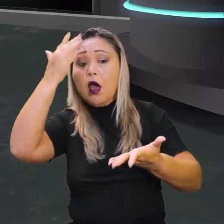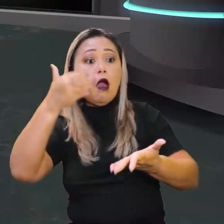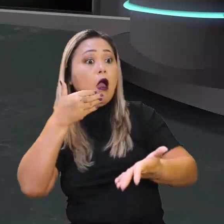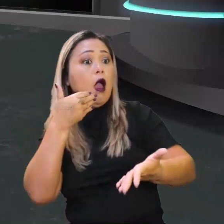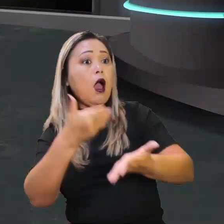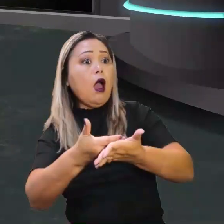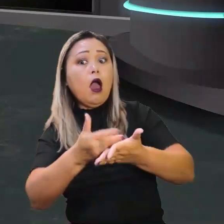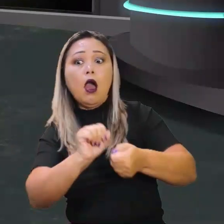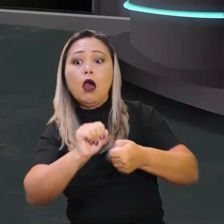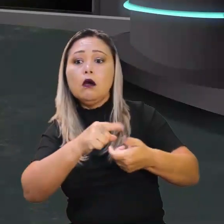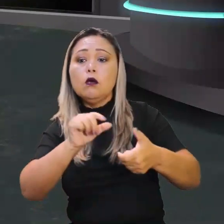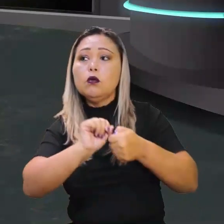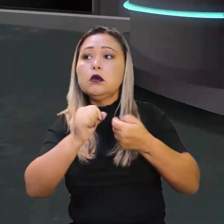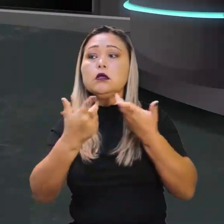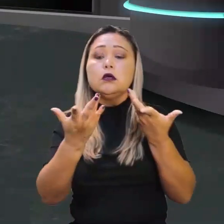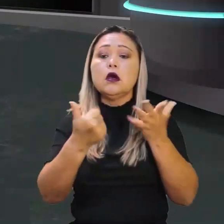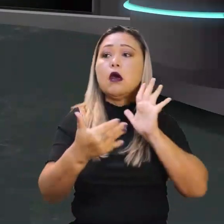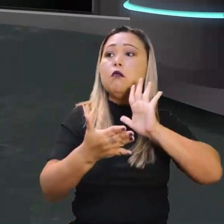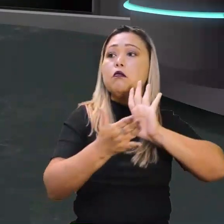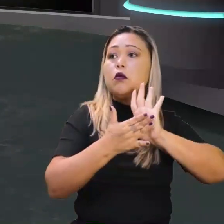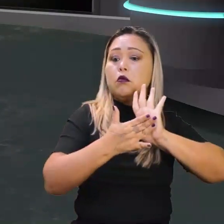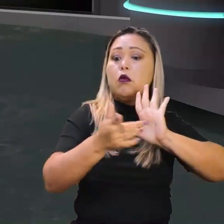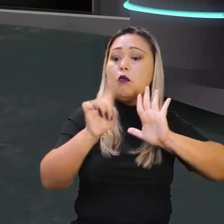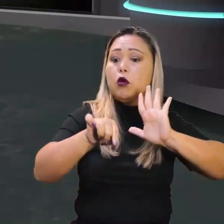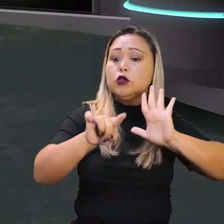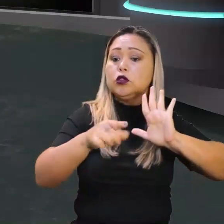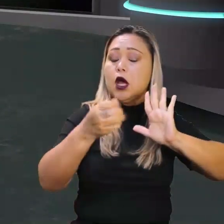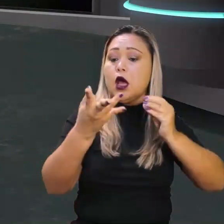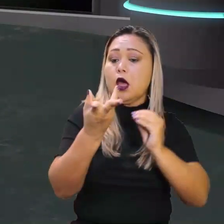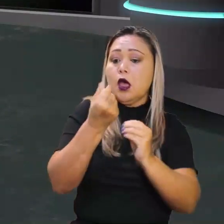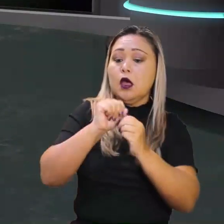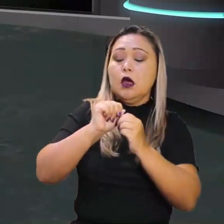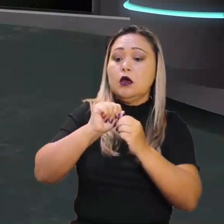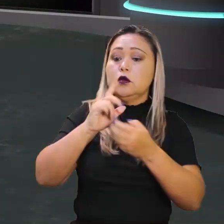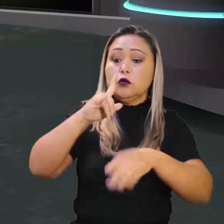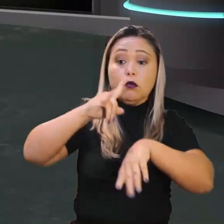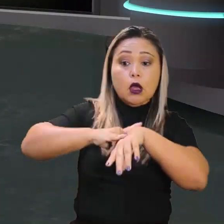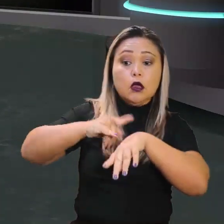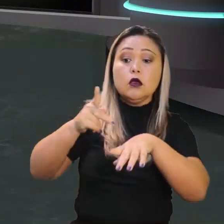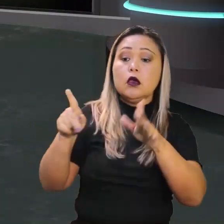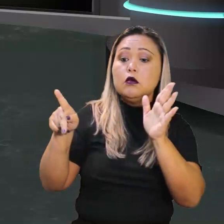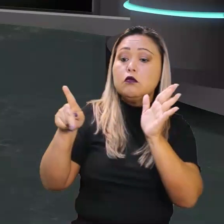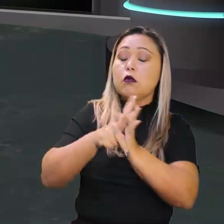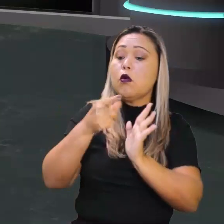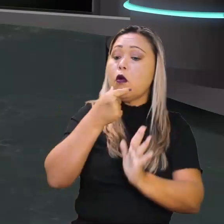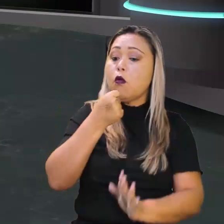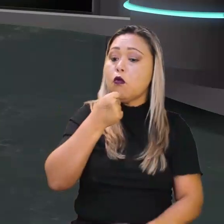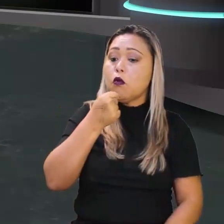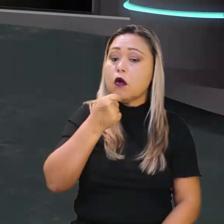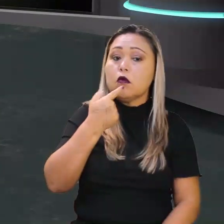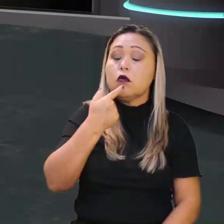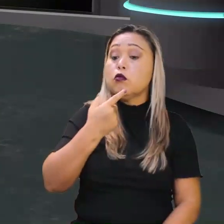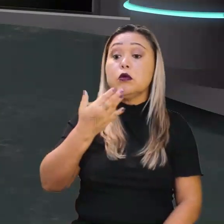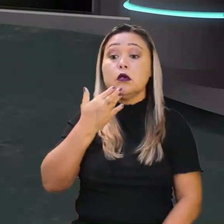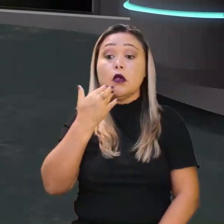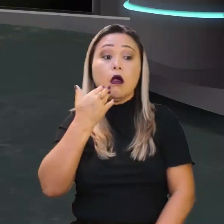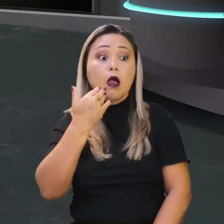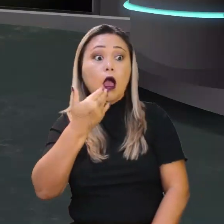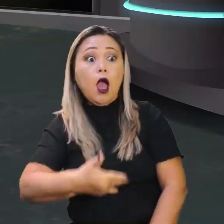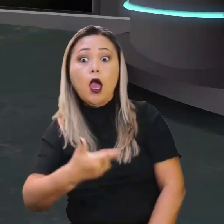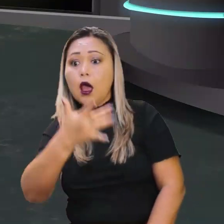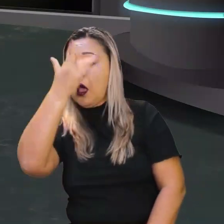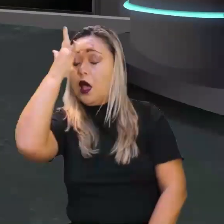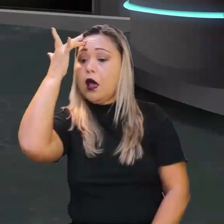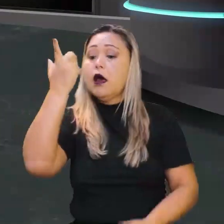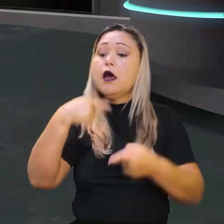proposta artística. Ele trouxe o urinol como forma não só de chocar as pessoas, como